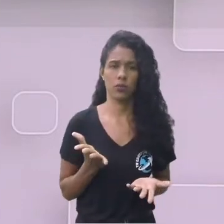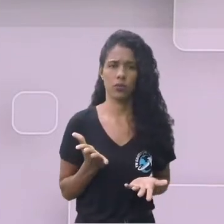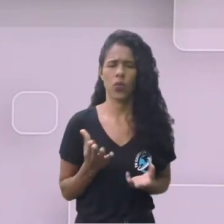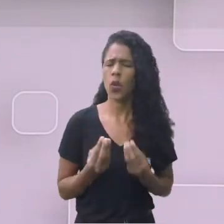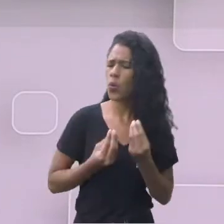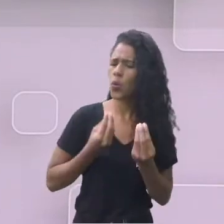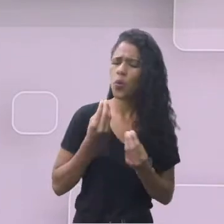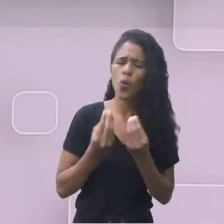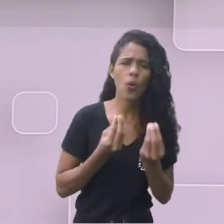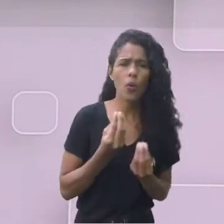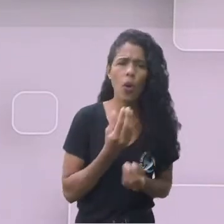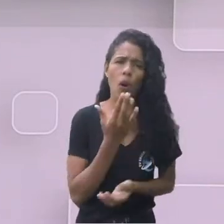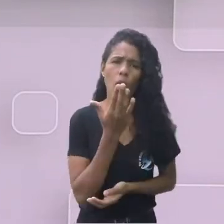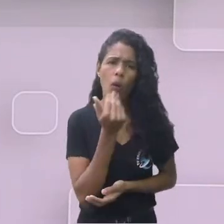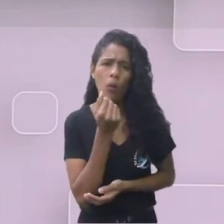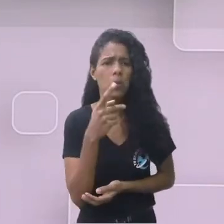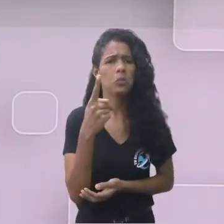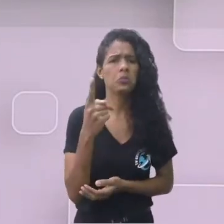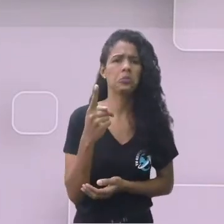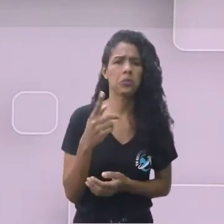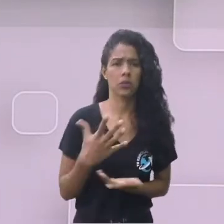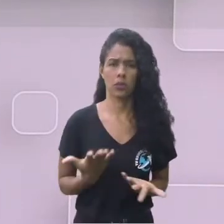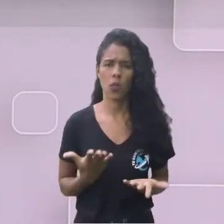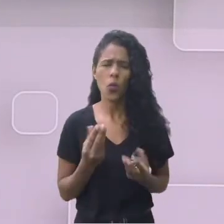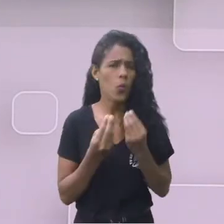que acontece aí a sua alimentação?